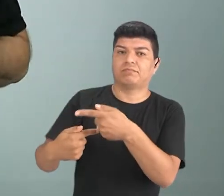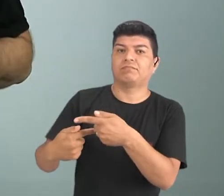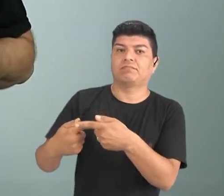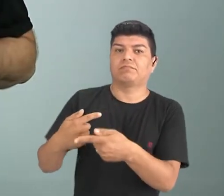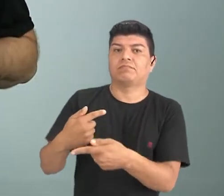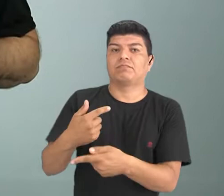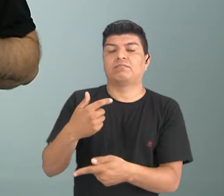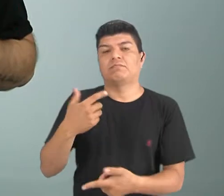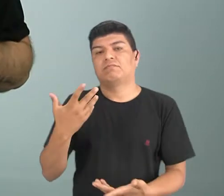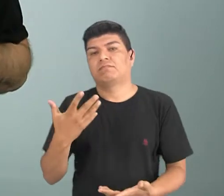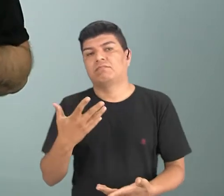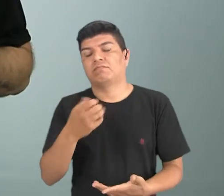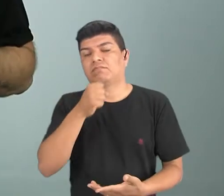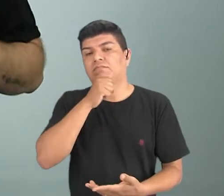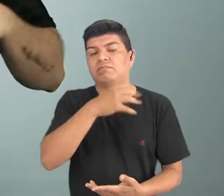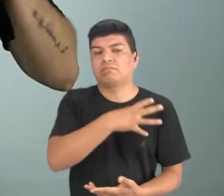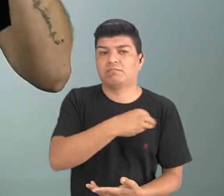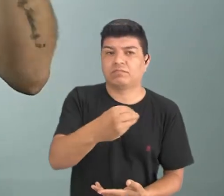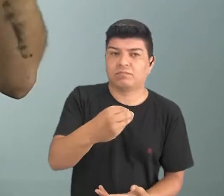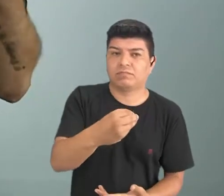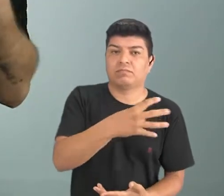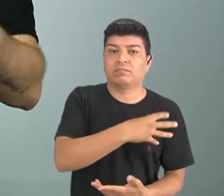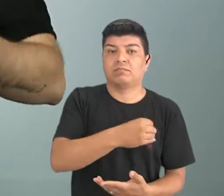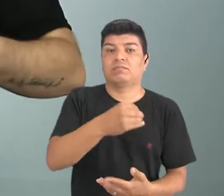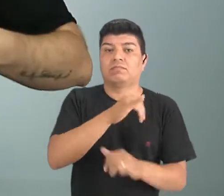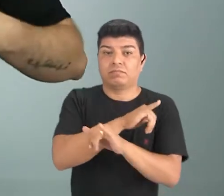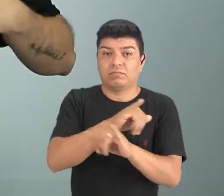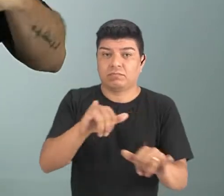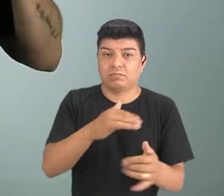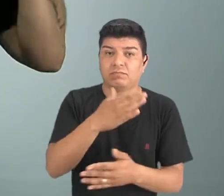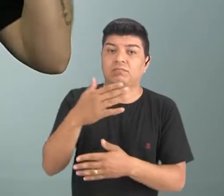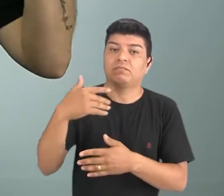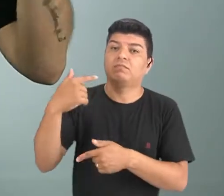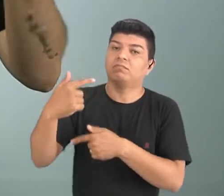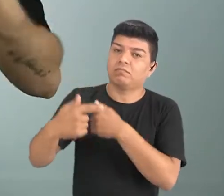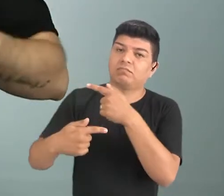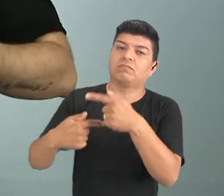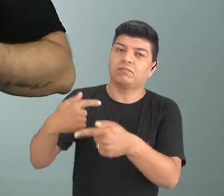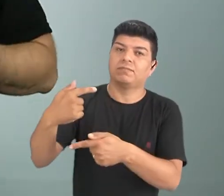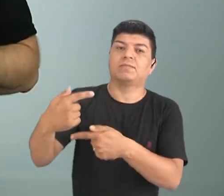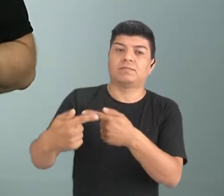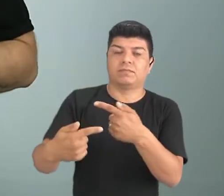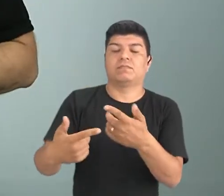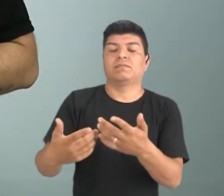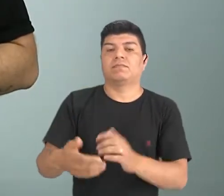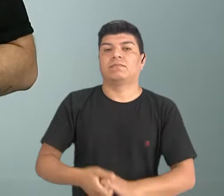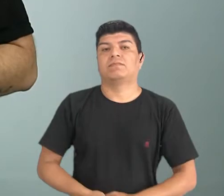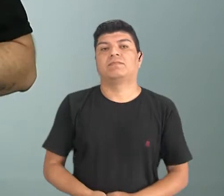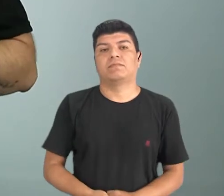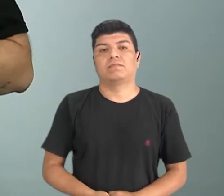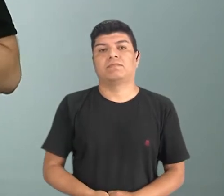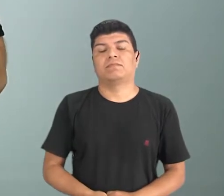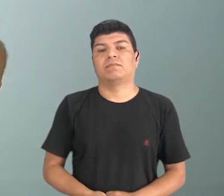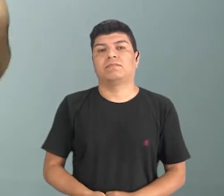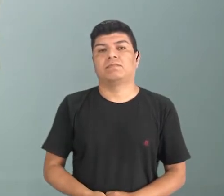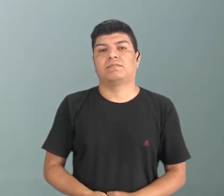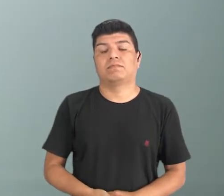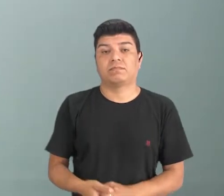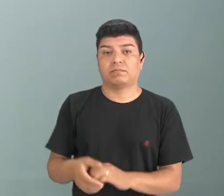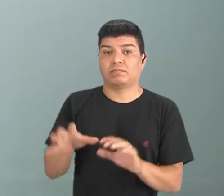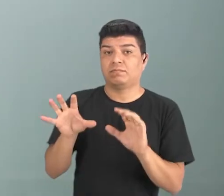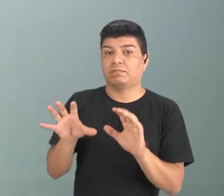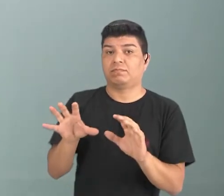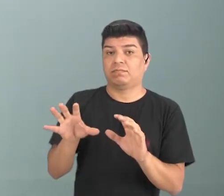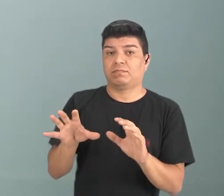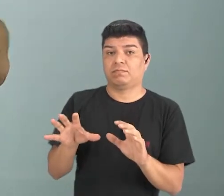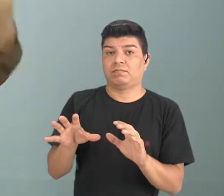para filho, aí o filho conta para vocês, aí vai contando um para o outro, é de boca em boca. E nesse